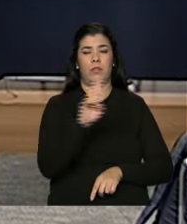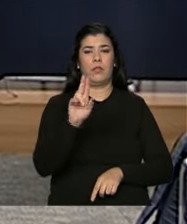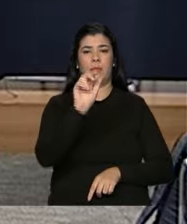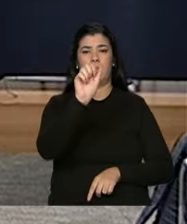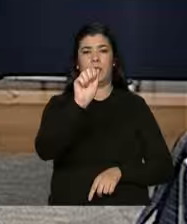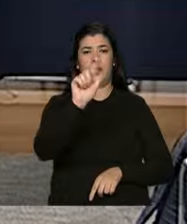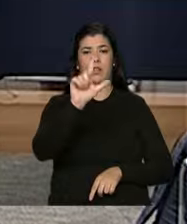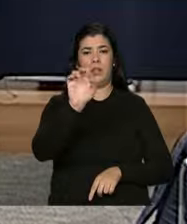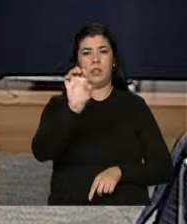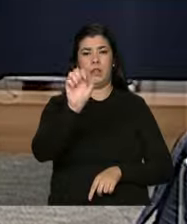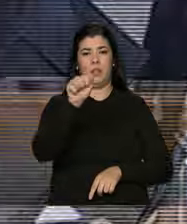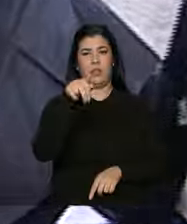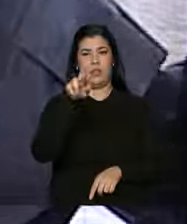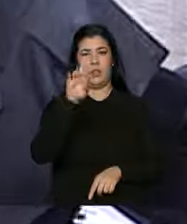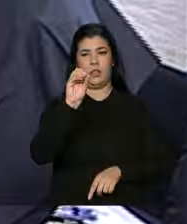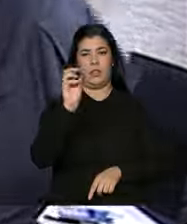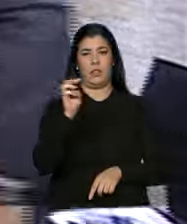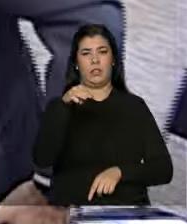Molon.